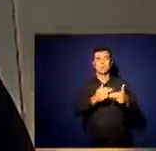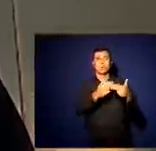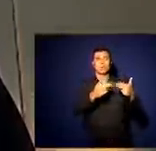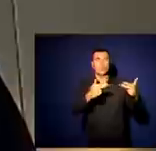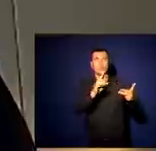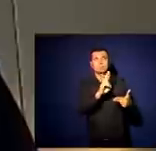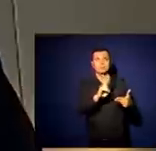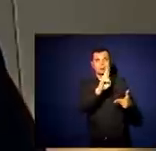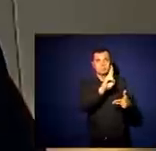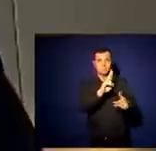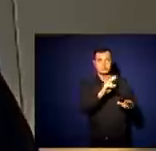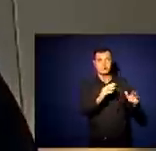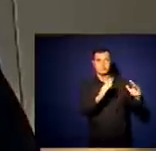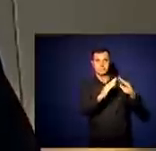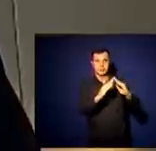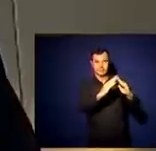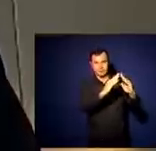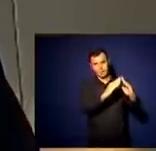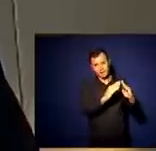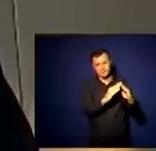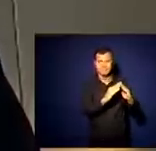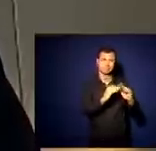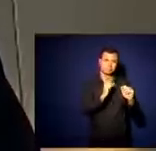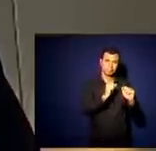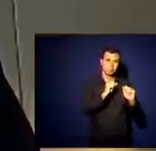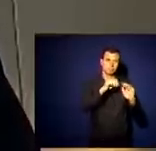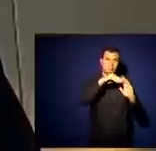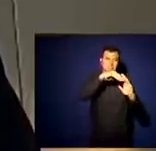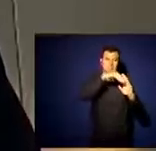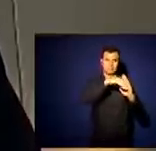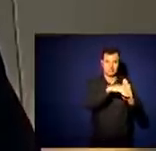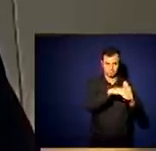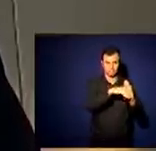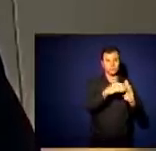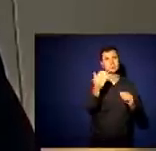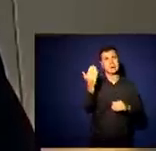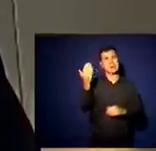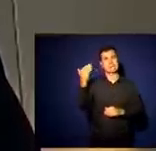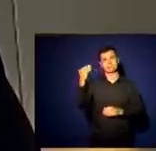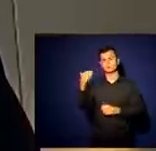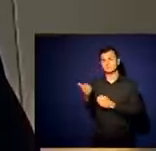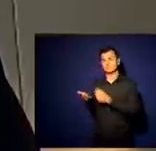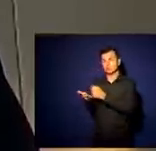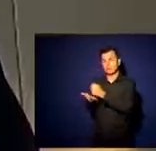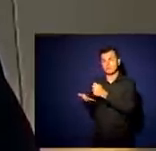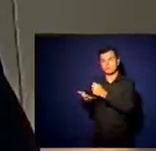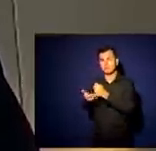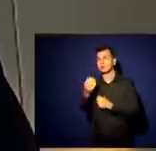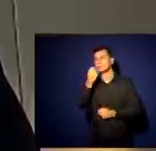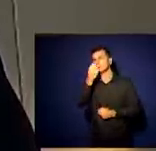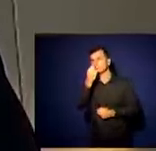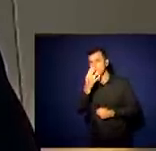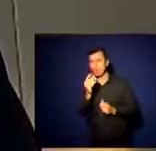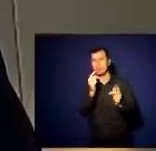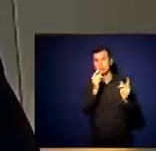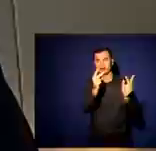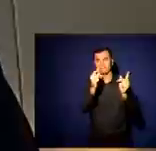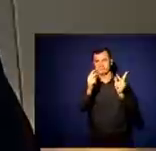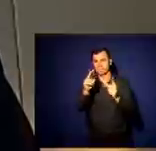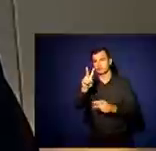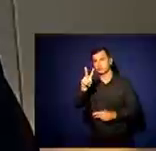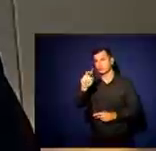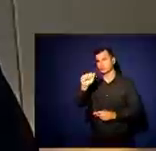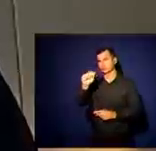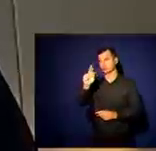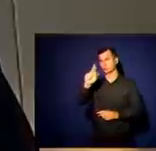espaço para revisão de lucros para baixo a gente vende uma base bastante boa para alguns varejistas e a gente